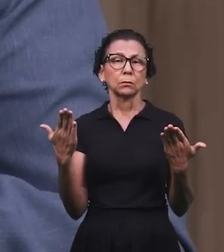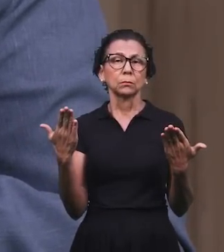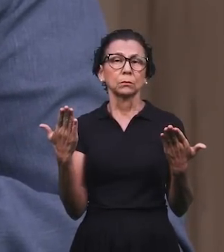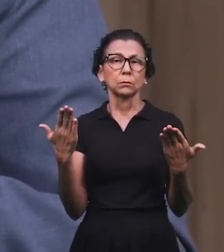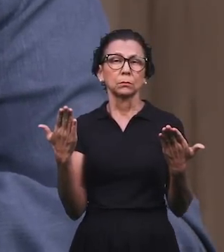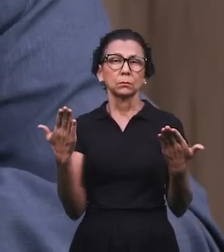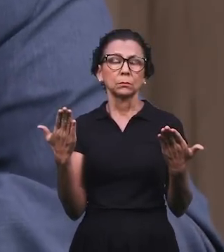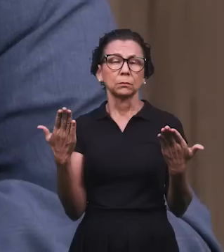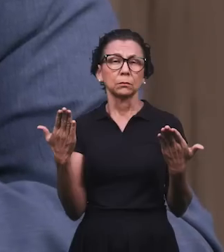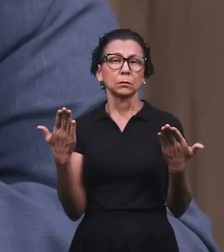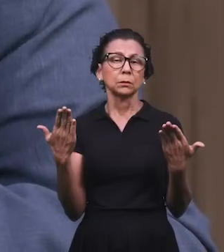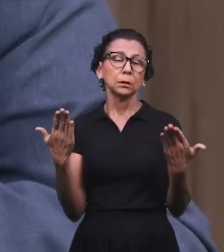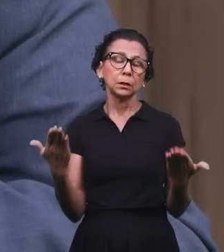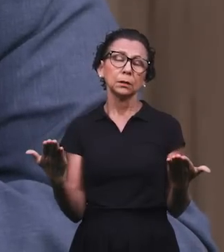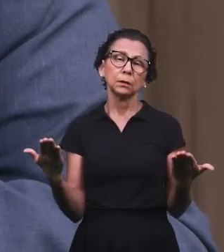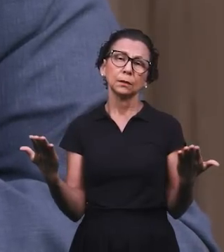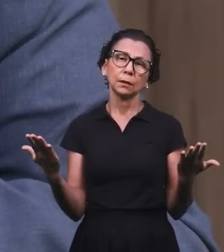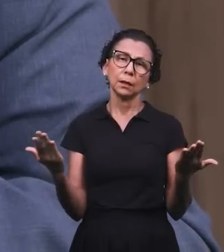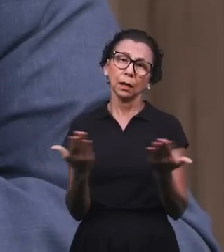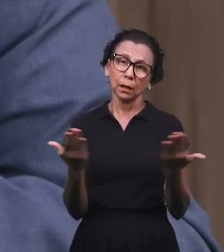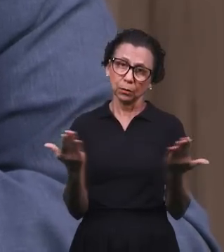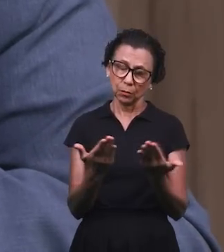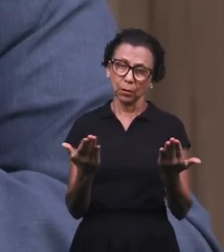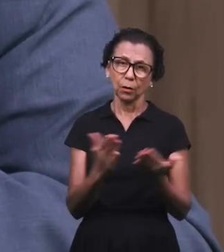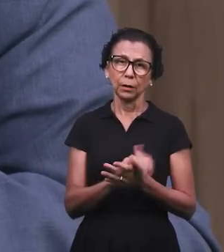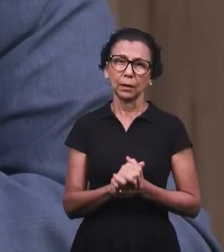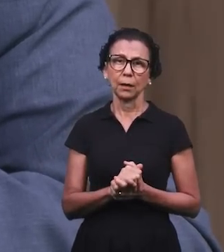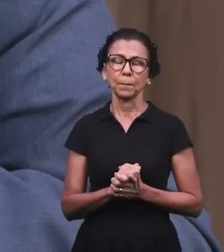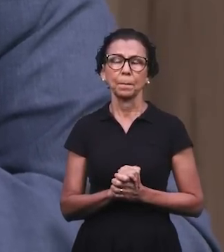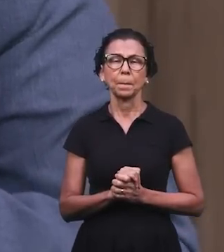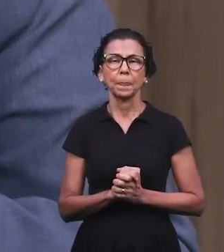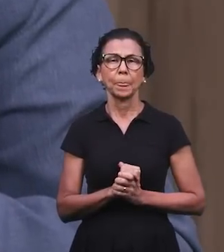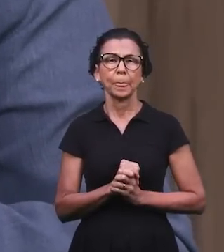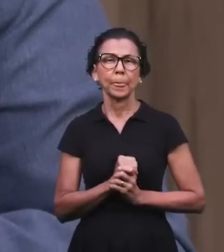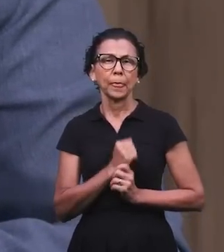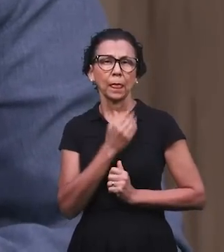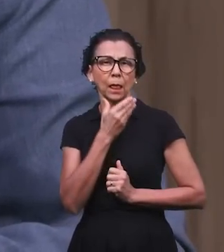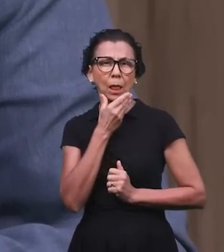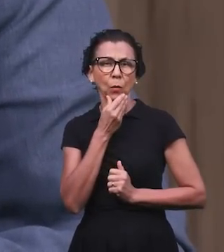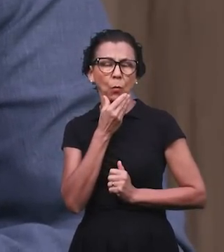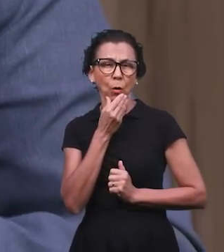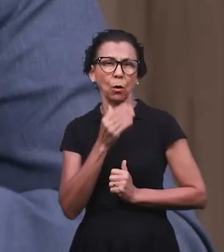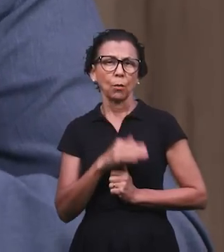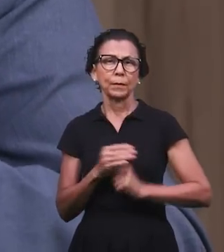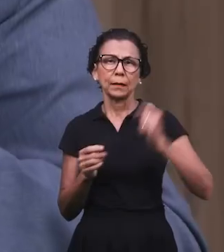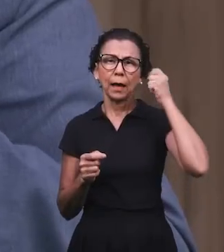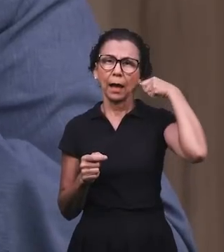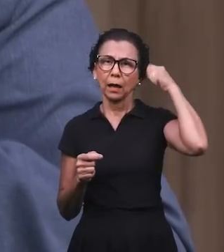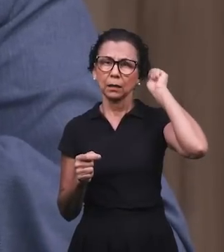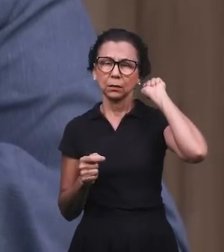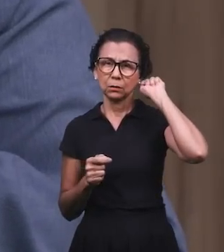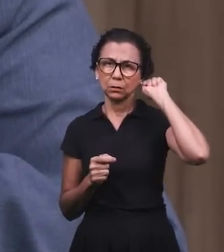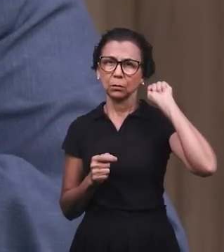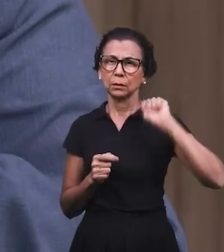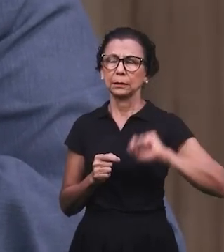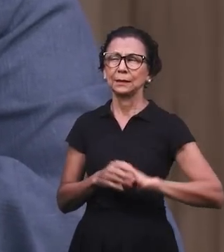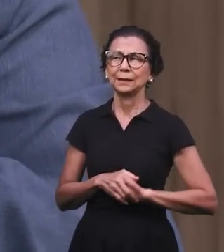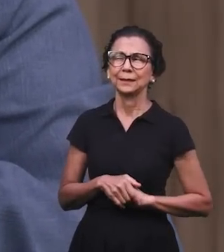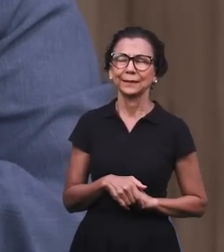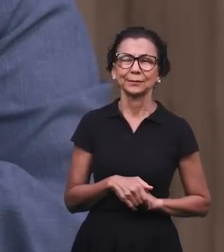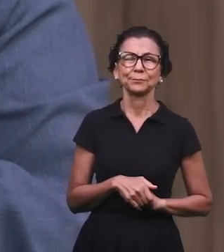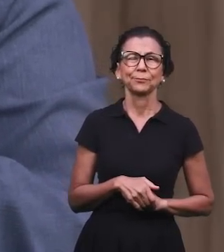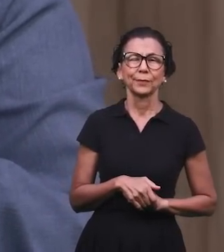ele tenta burlar aquilo que era a profecia, a direção do Senhor, a escolha do Senhor, e ele tenta usurpar o